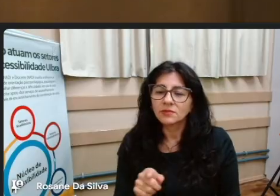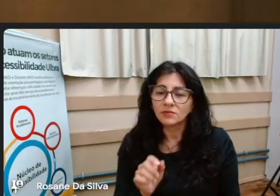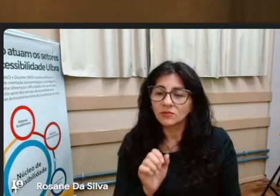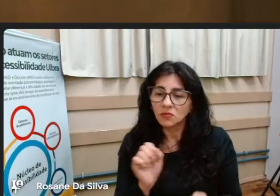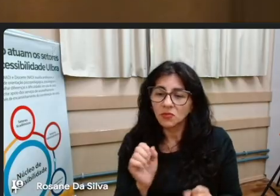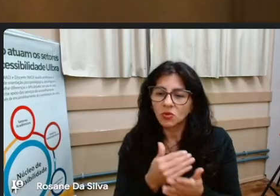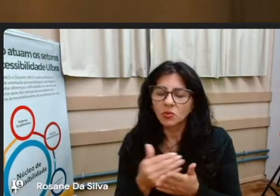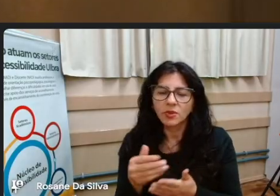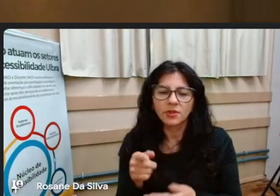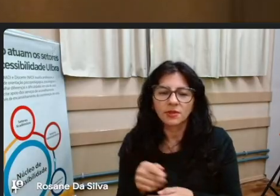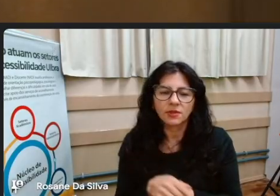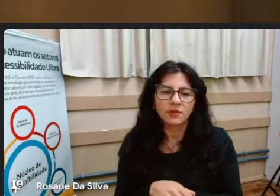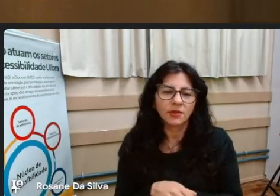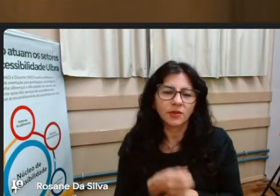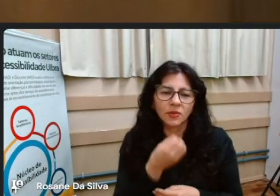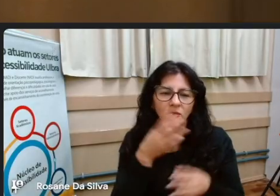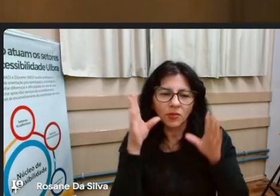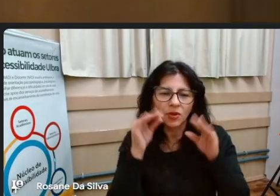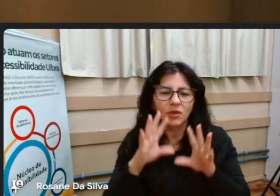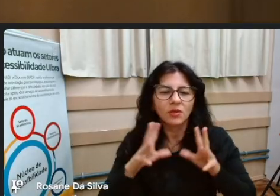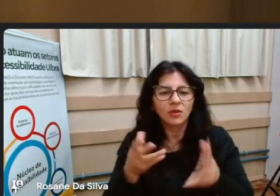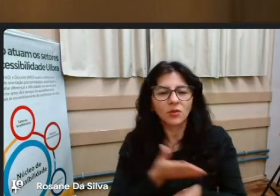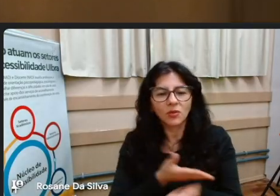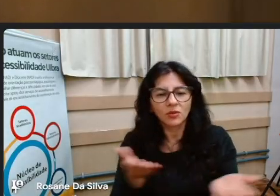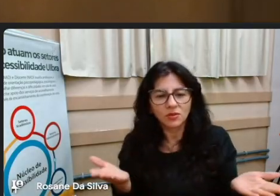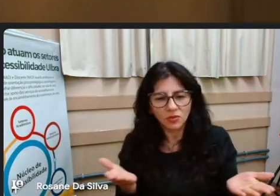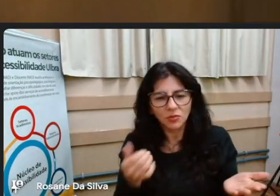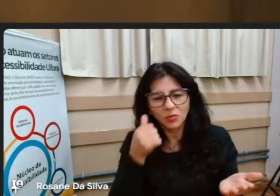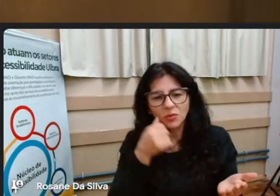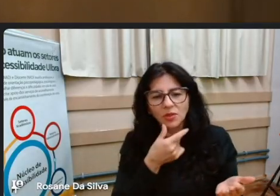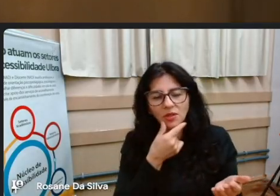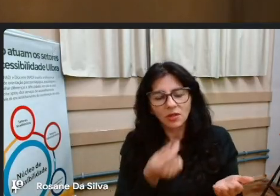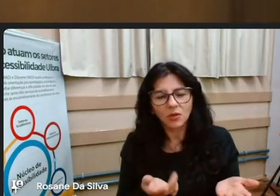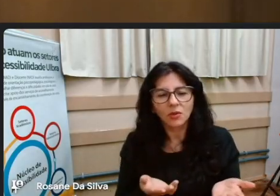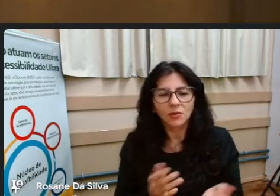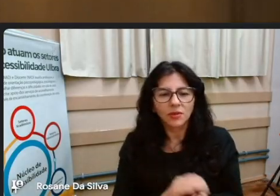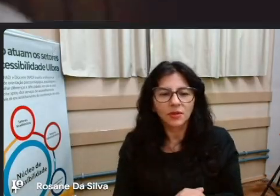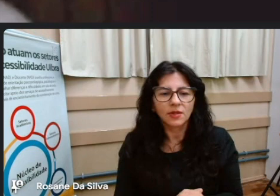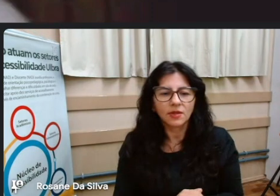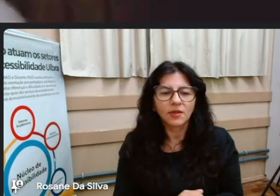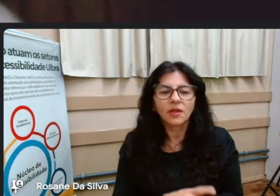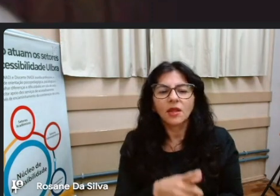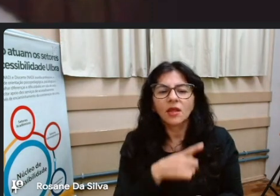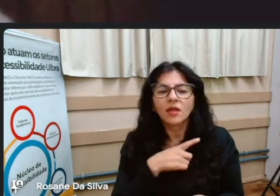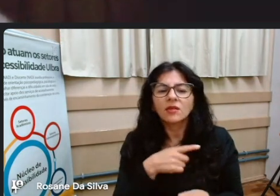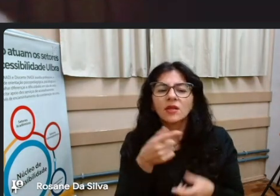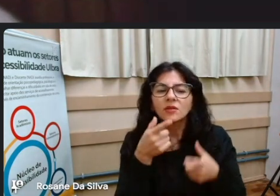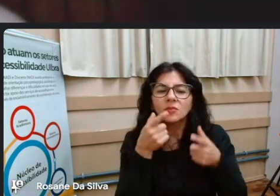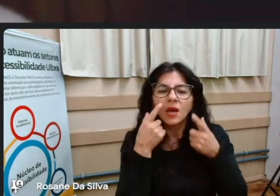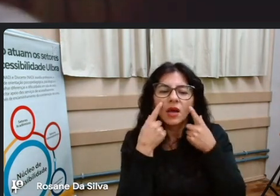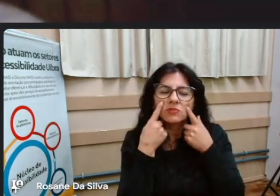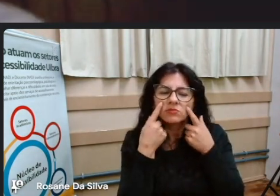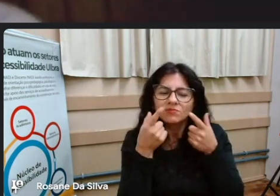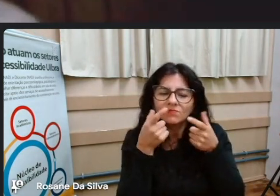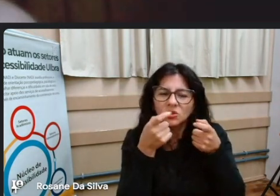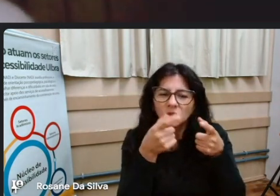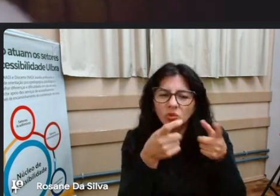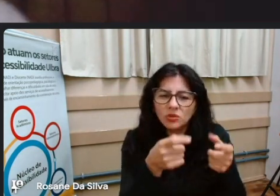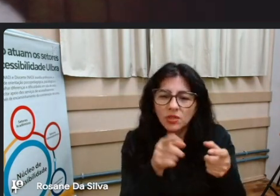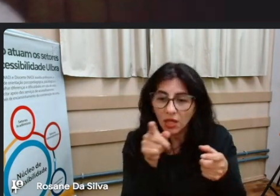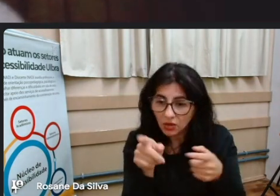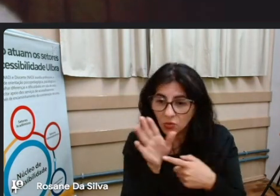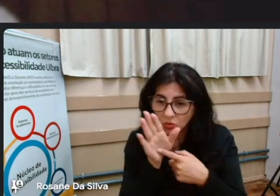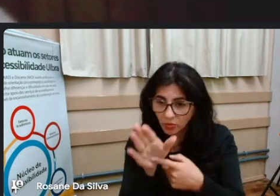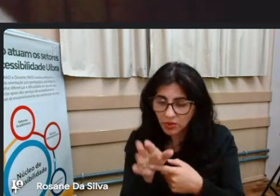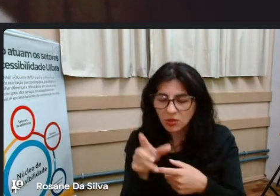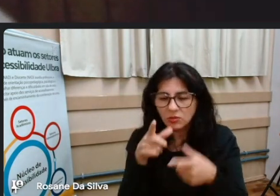rodada pode começar Marisa fica à vontade bem boa noite a todos e todas eh eu tenho